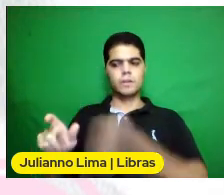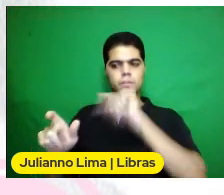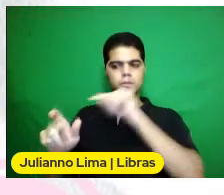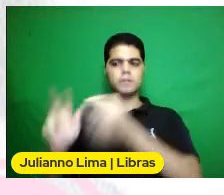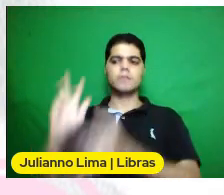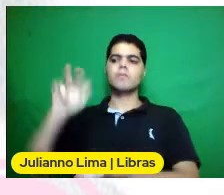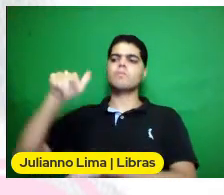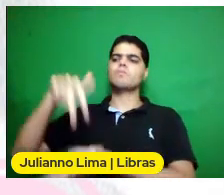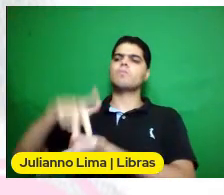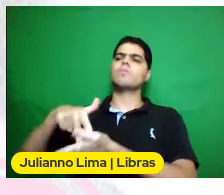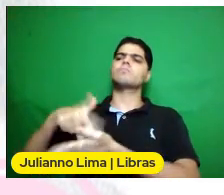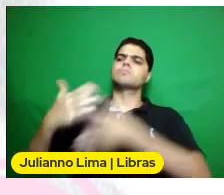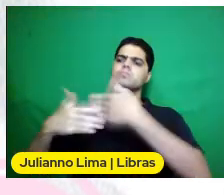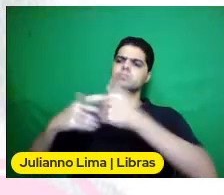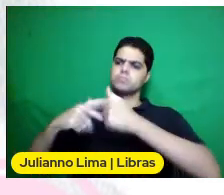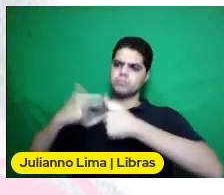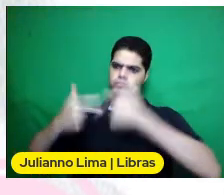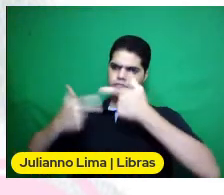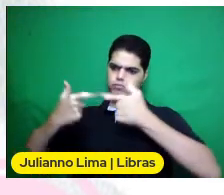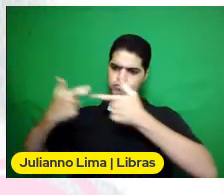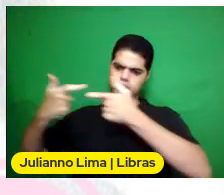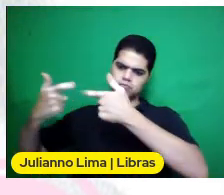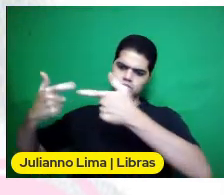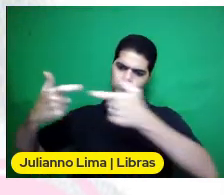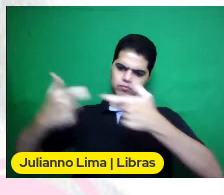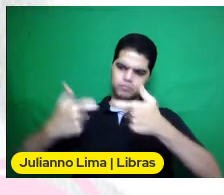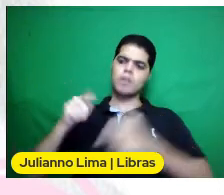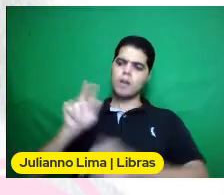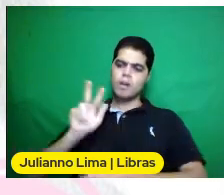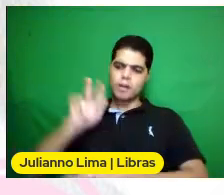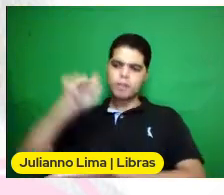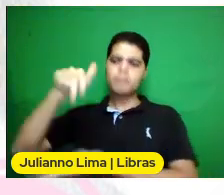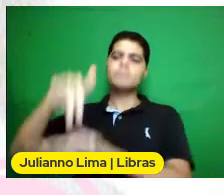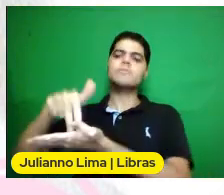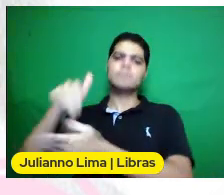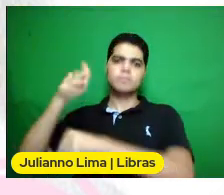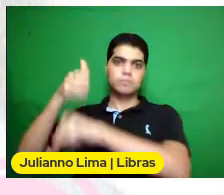né? Porque hoje, onde ela nasceu, ainda é